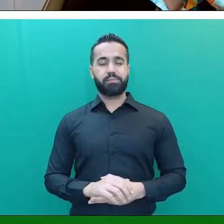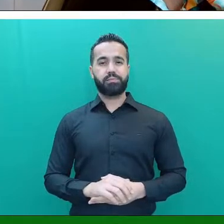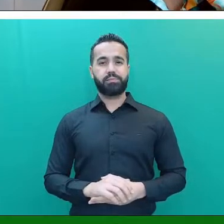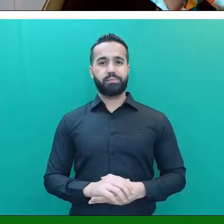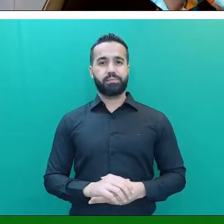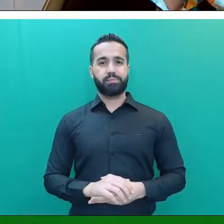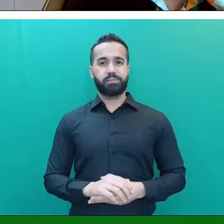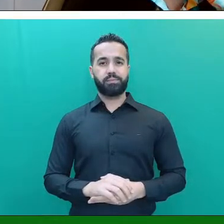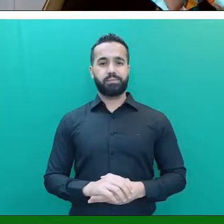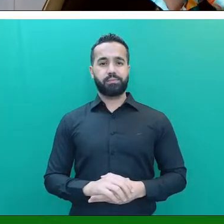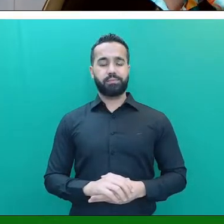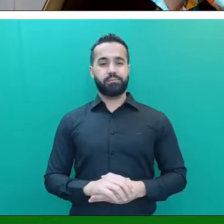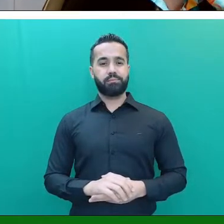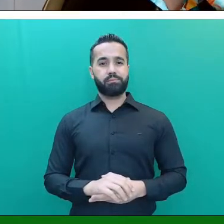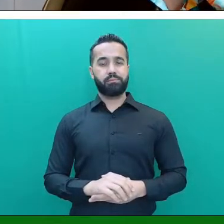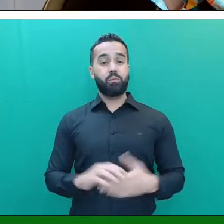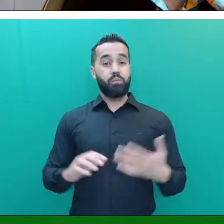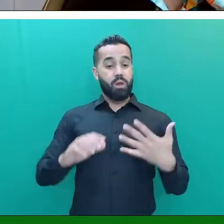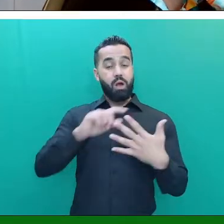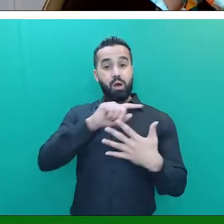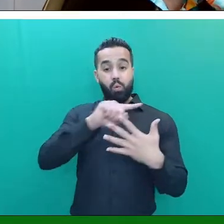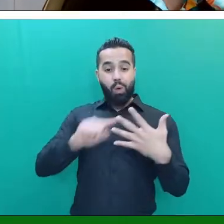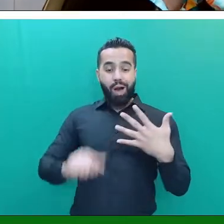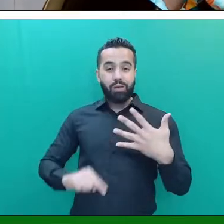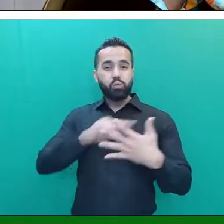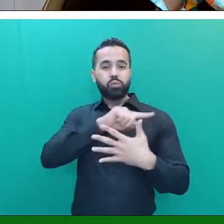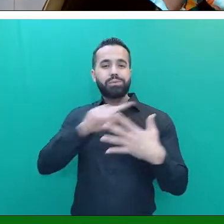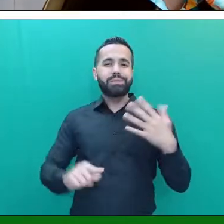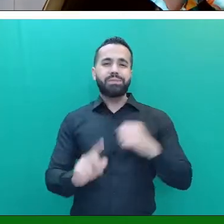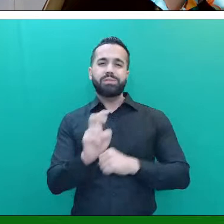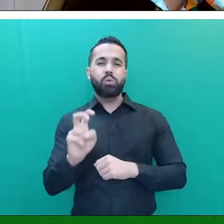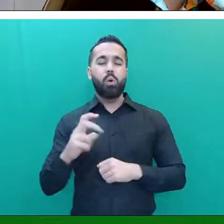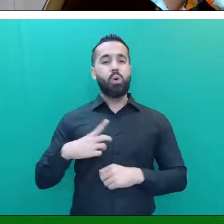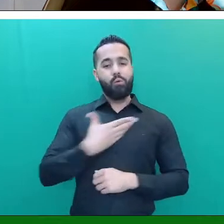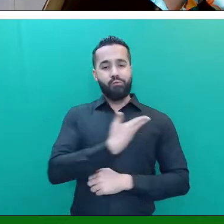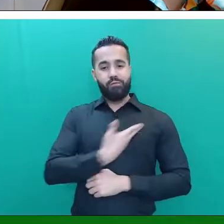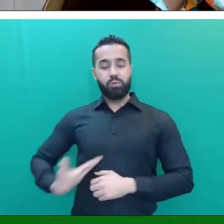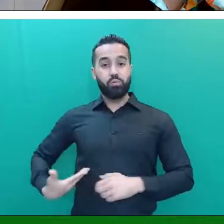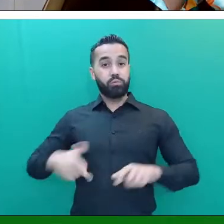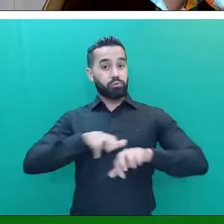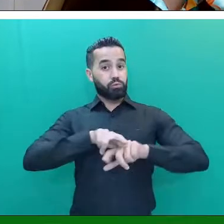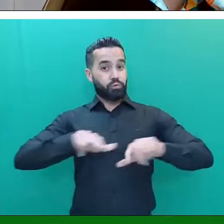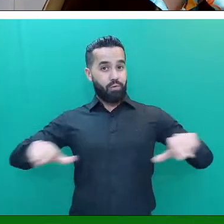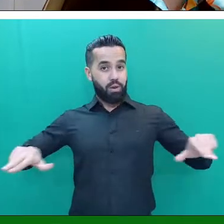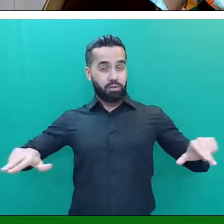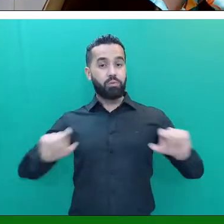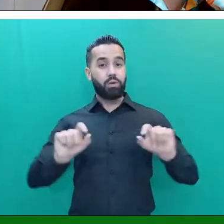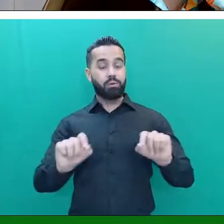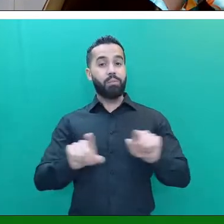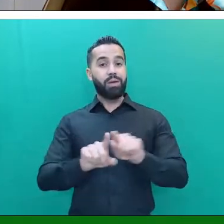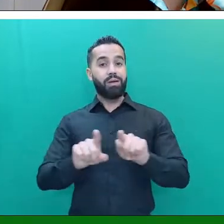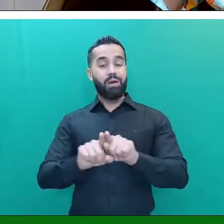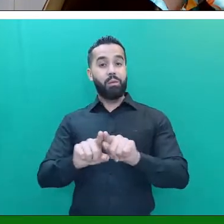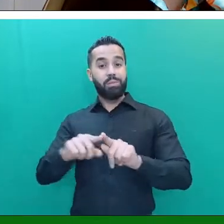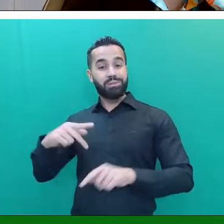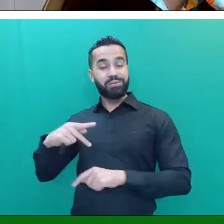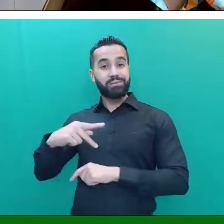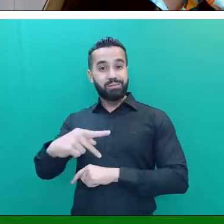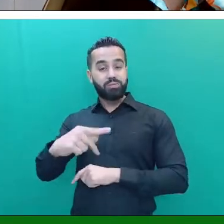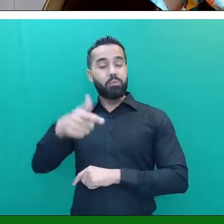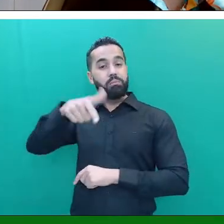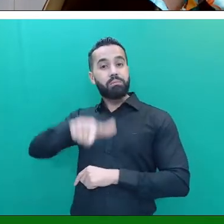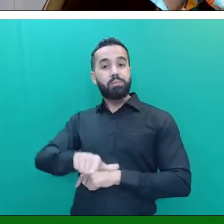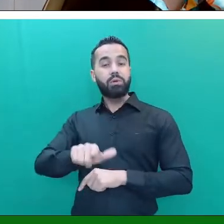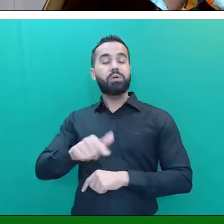E são 4 ou 5 governos muito diferentes entre si, inclusive quando o presidente se repetia.